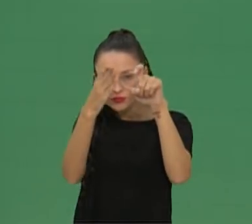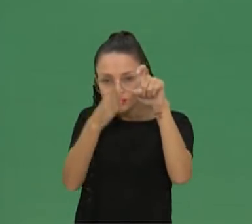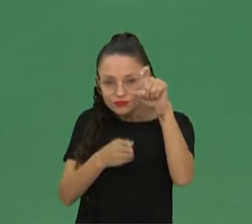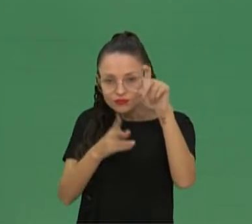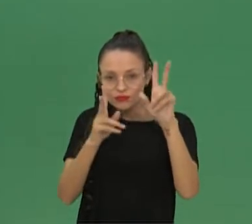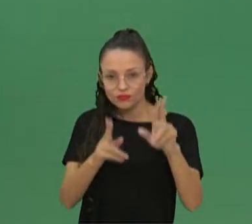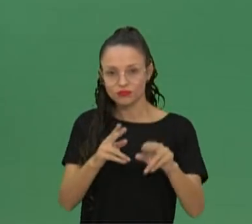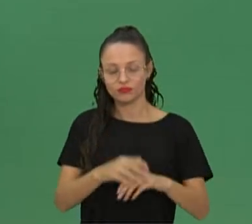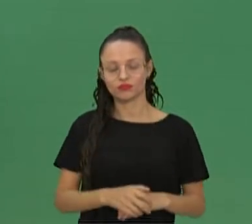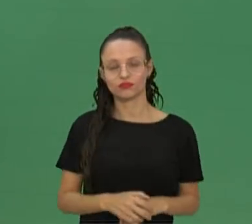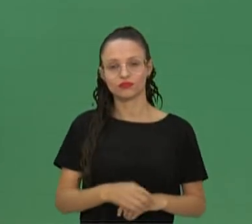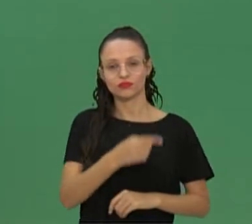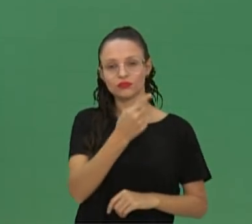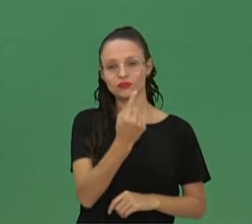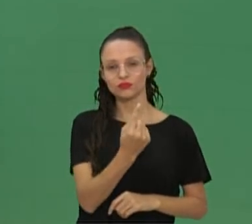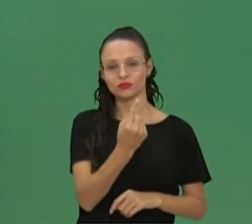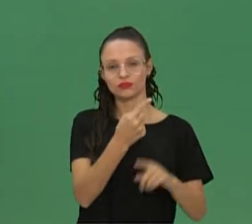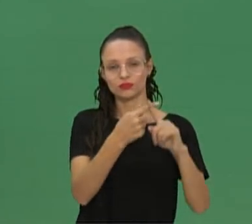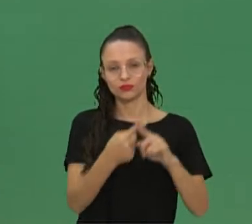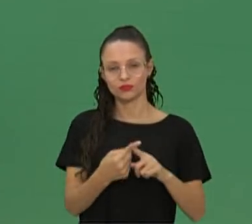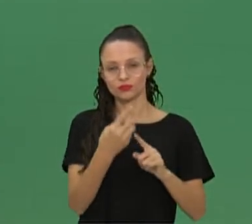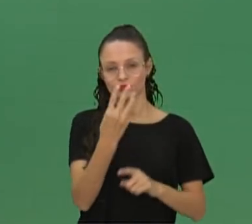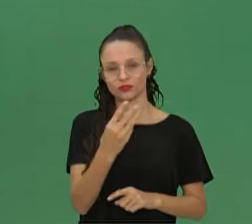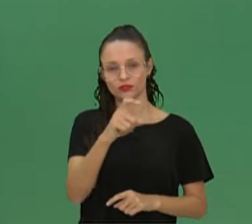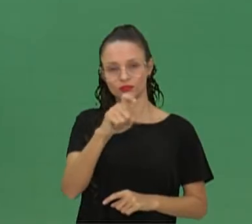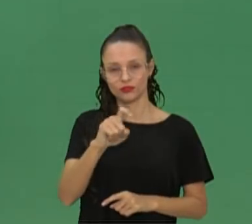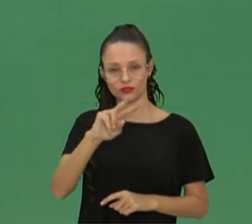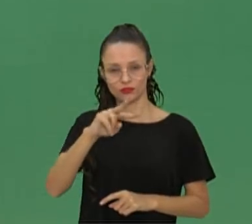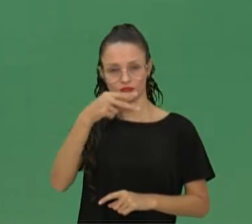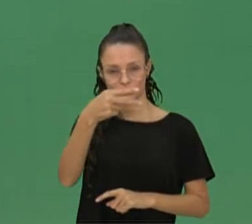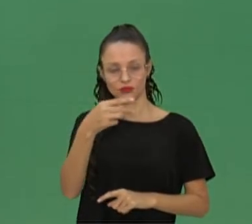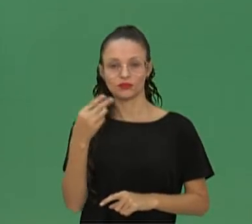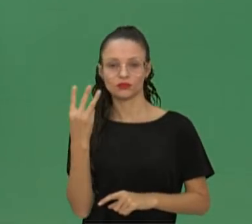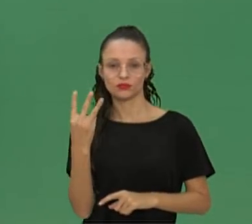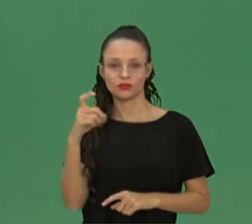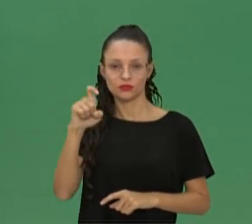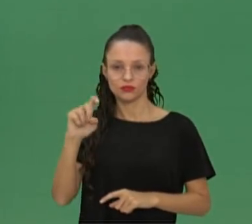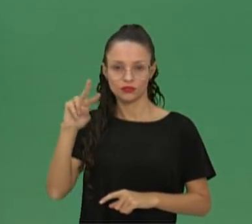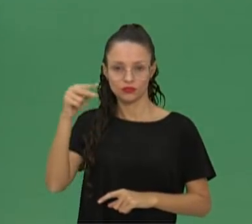1 vezes 3x ao quadrado, 3x ao quadrado. Então, eu coloco aqui embaixo.